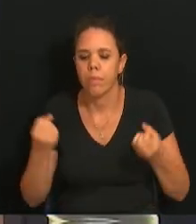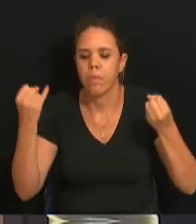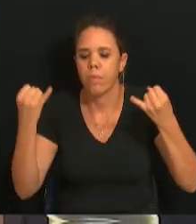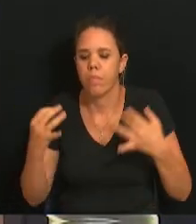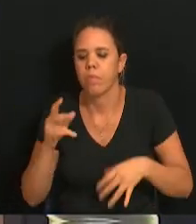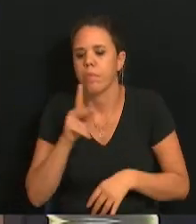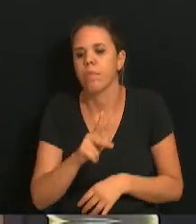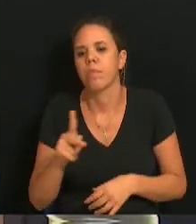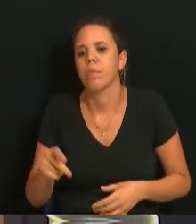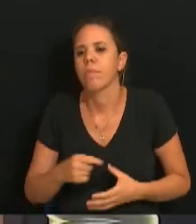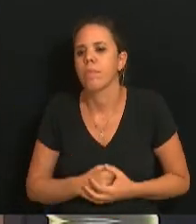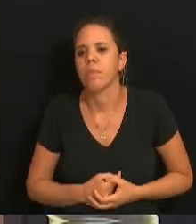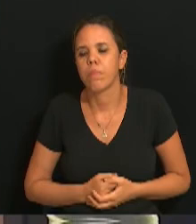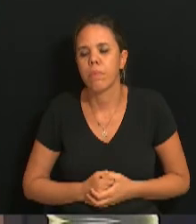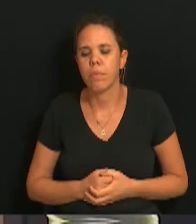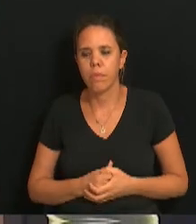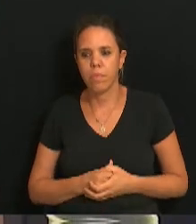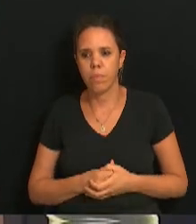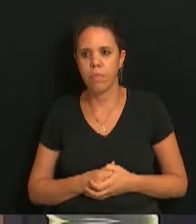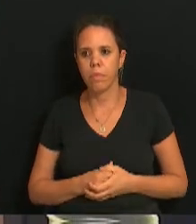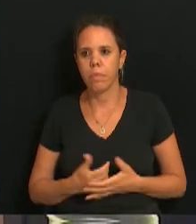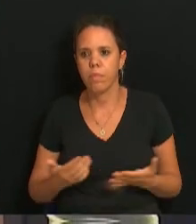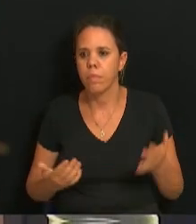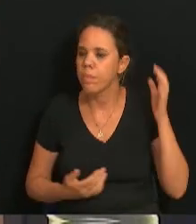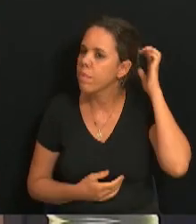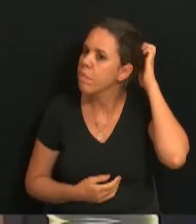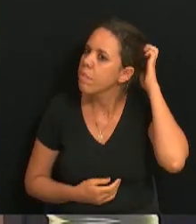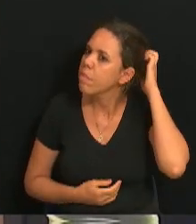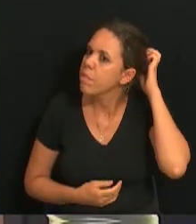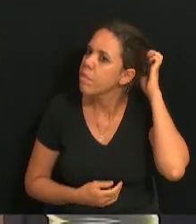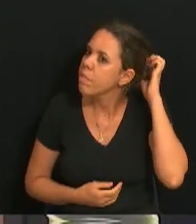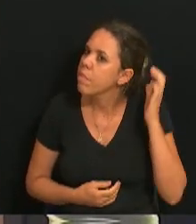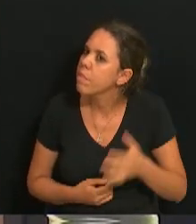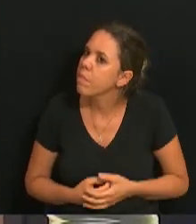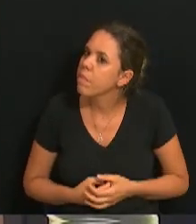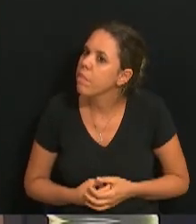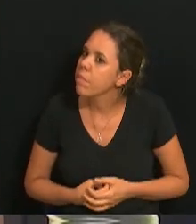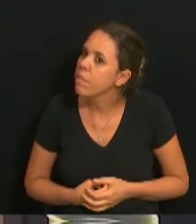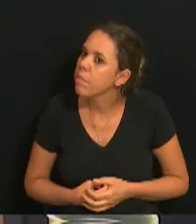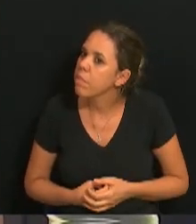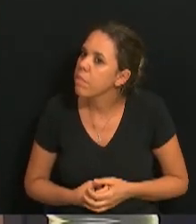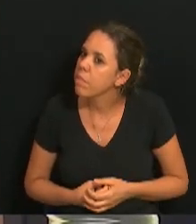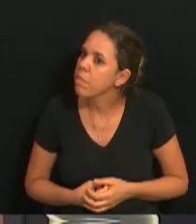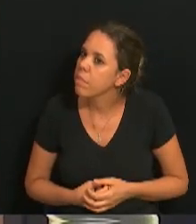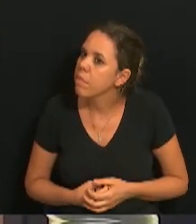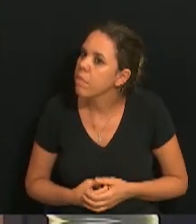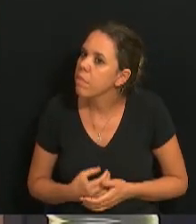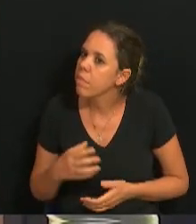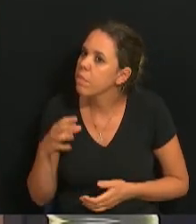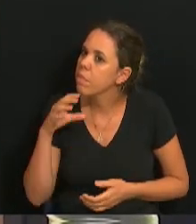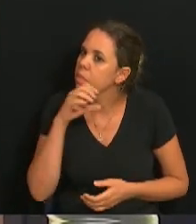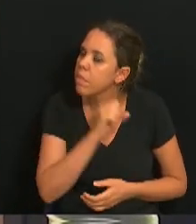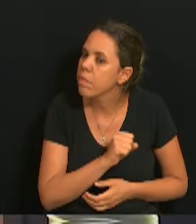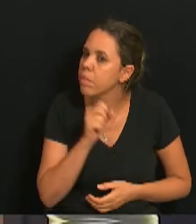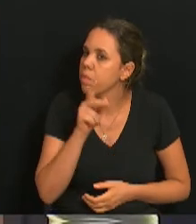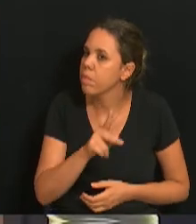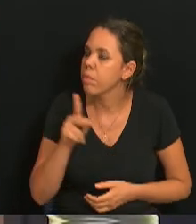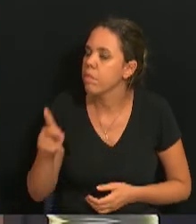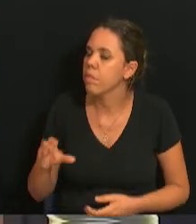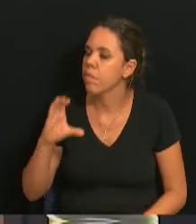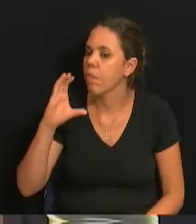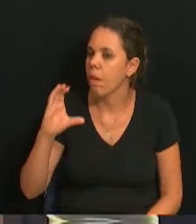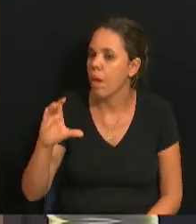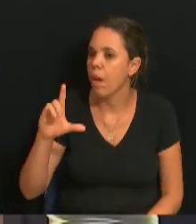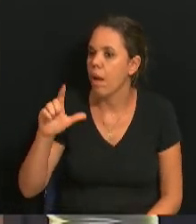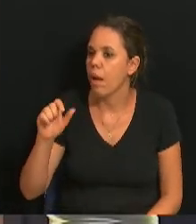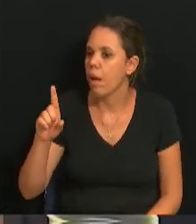professor. E agora a gente, então, vamos já passar rapidamente aqui para o professor Cláudio Borges, que a gente